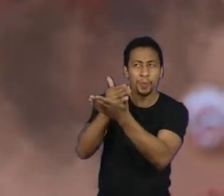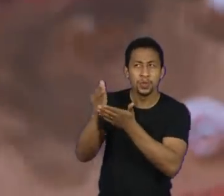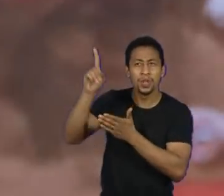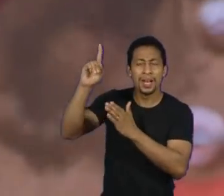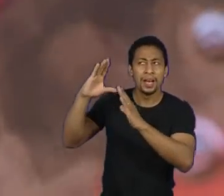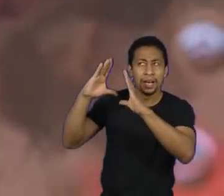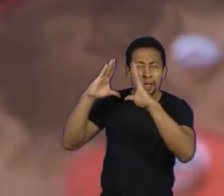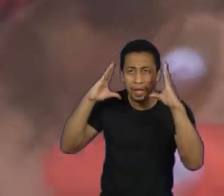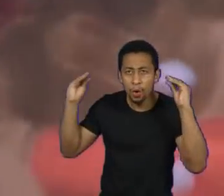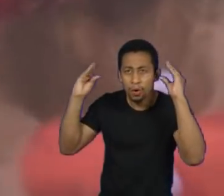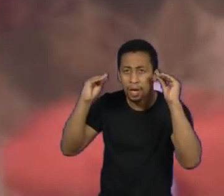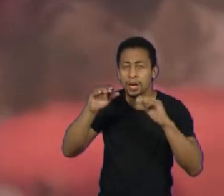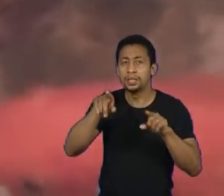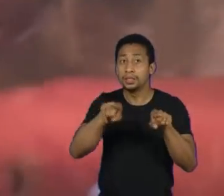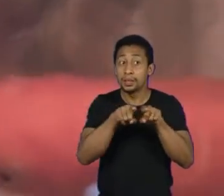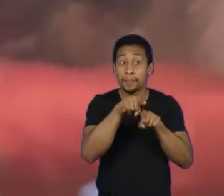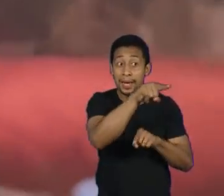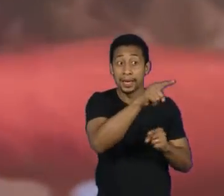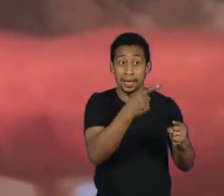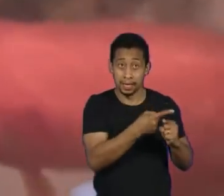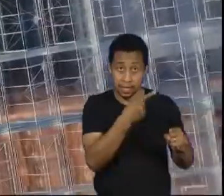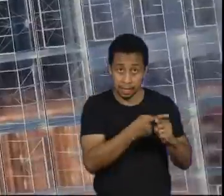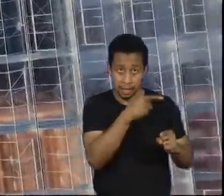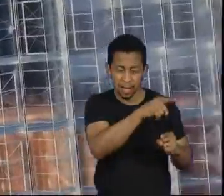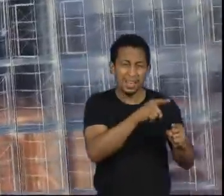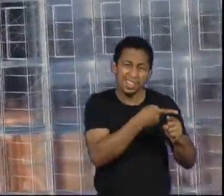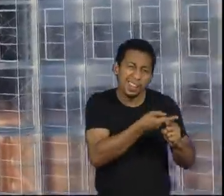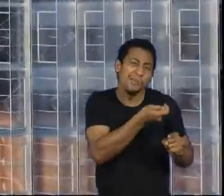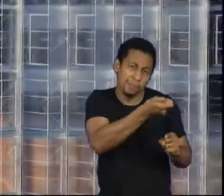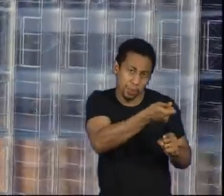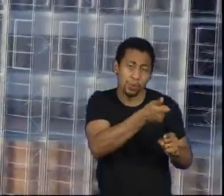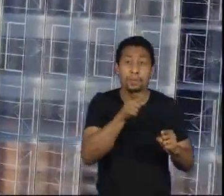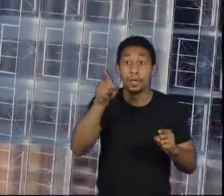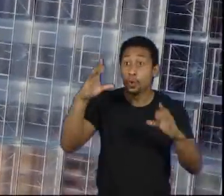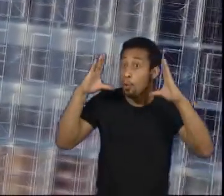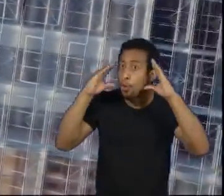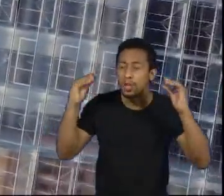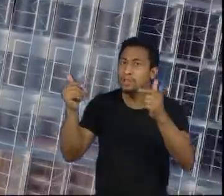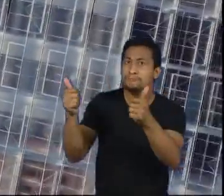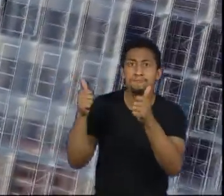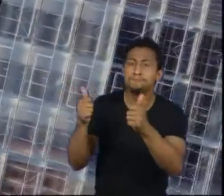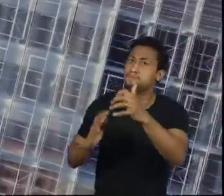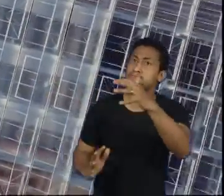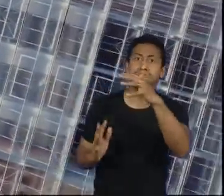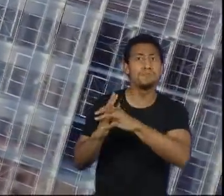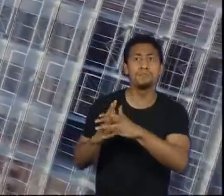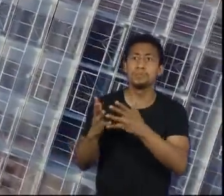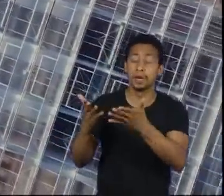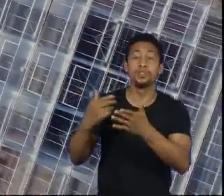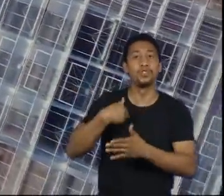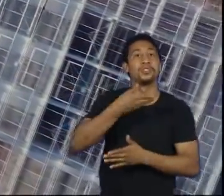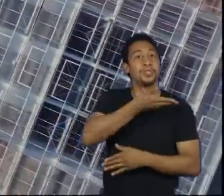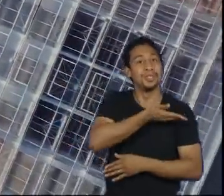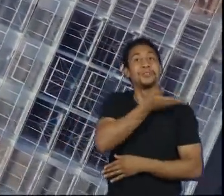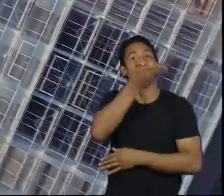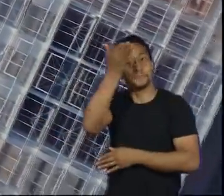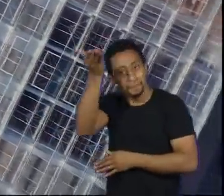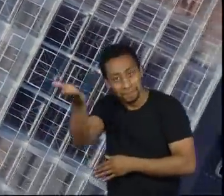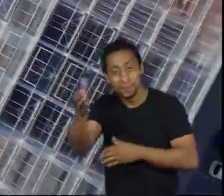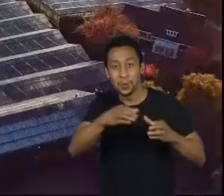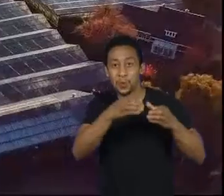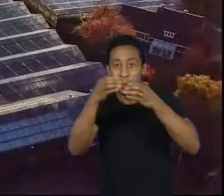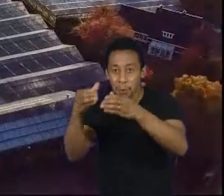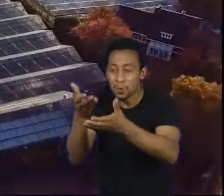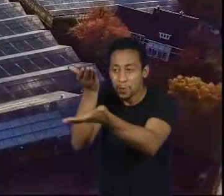Holanda realmente é um núcleo da economia circular. A gente foi até a Holanda para entender como isso